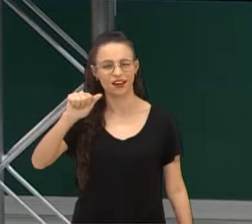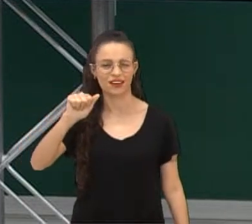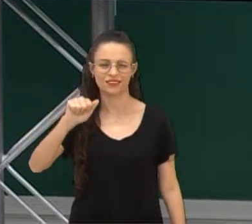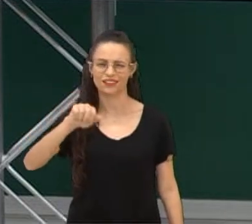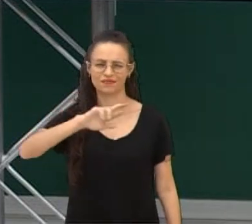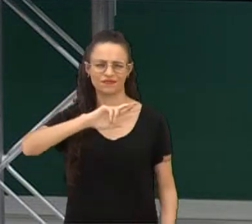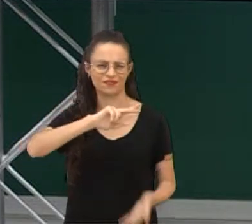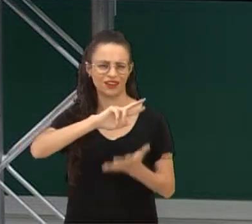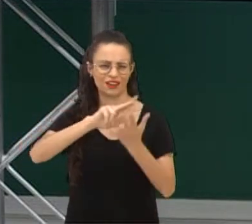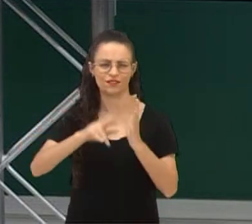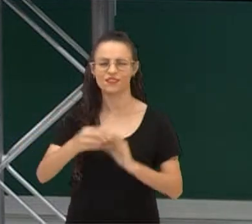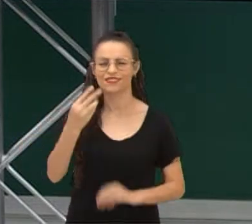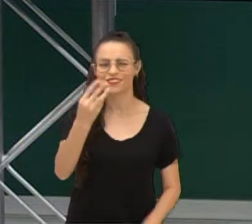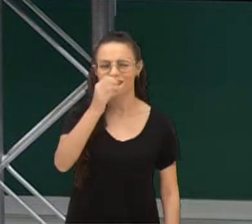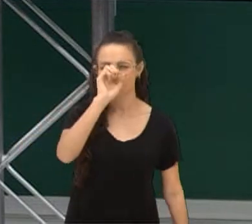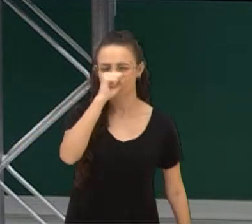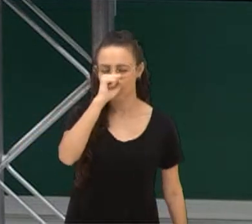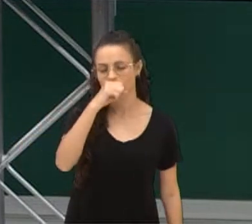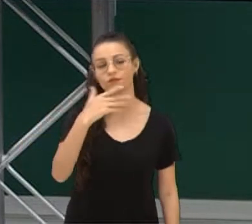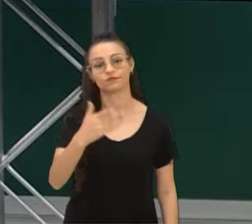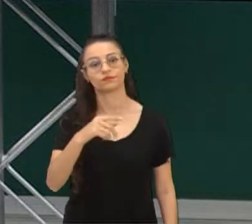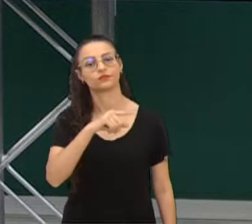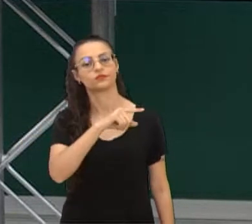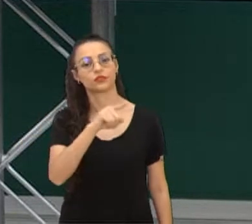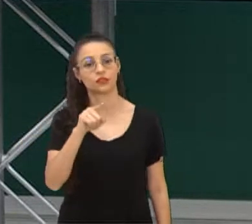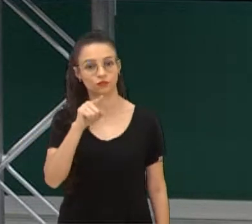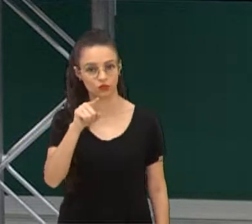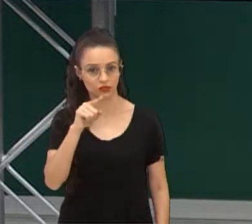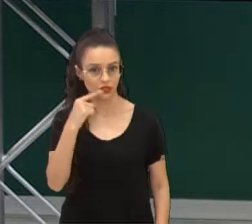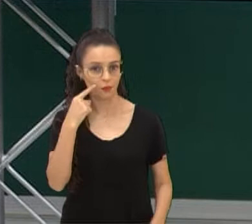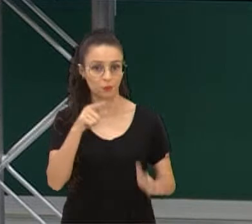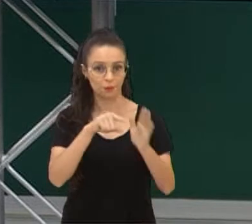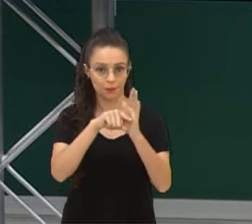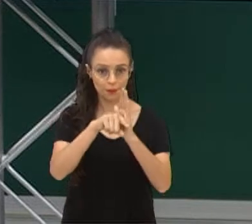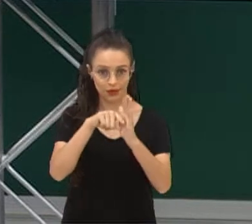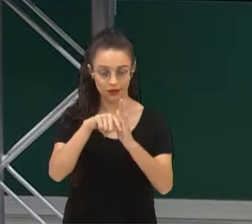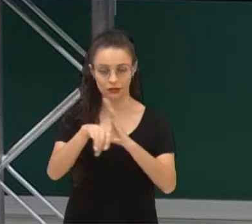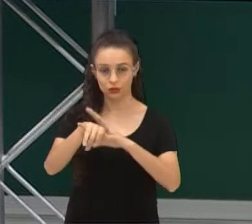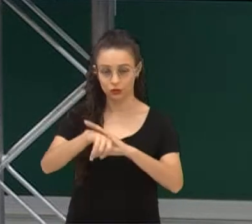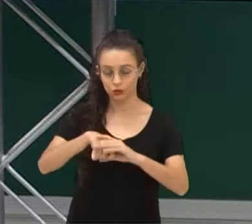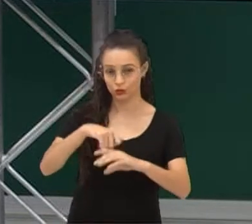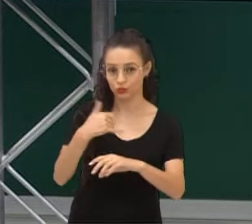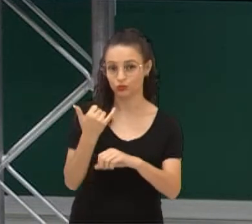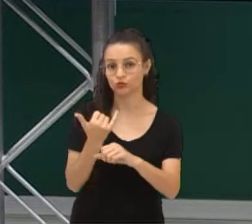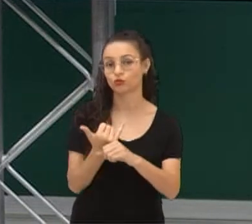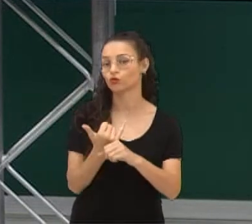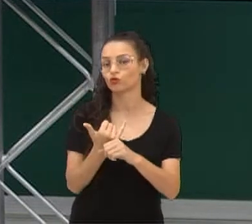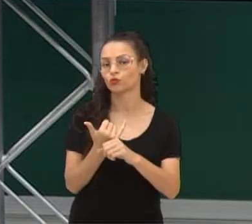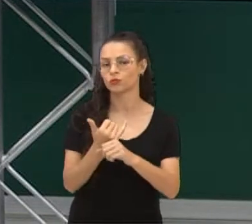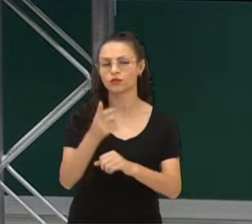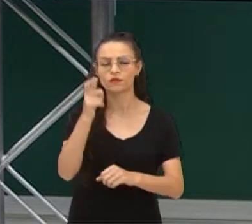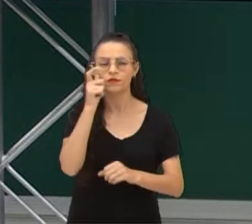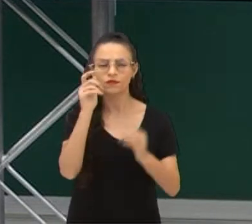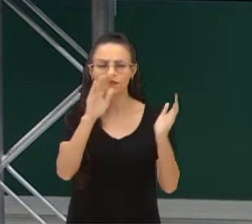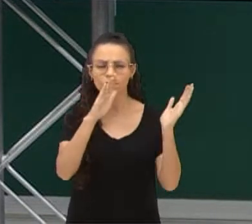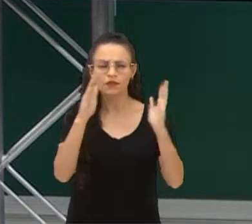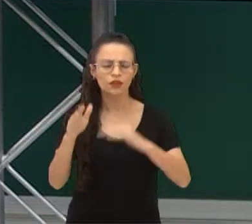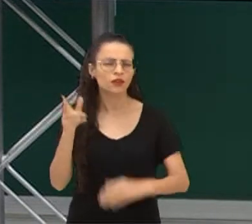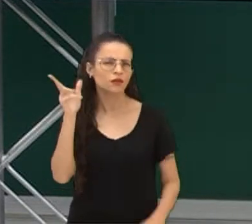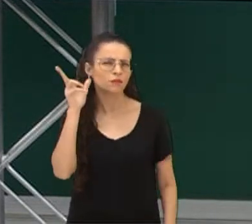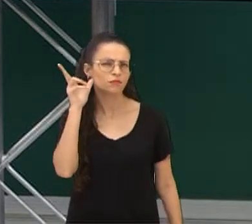Cinderela Os Três Porquinhos Que tal vocês pegarem no YouTube né E isso E aí